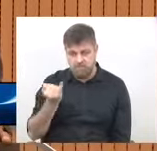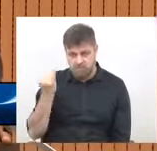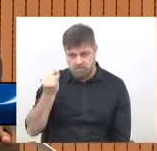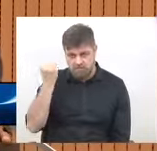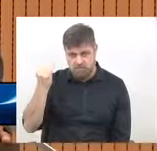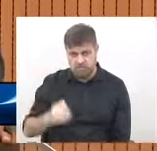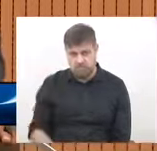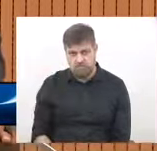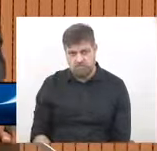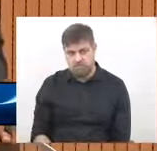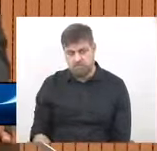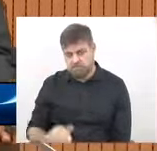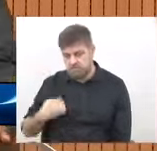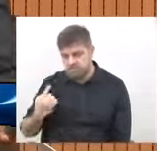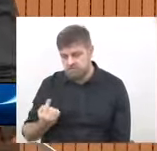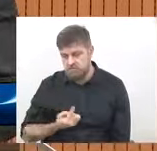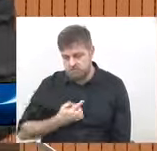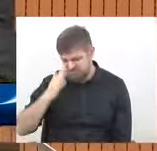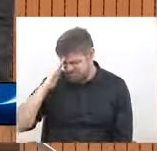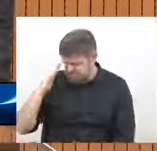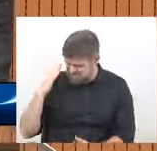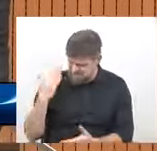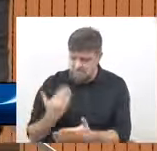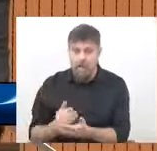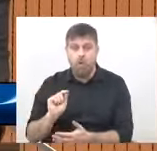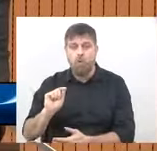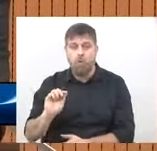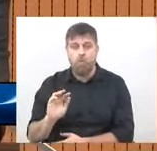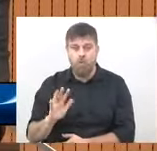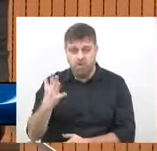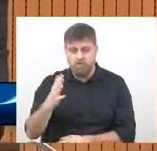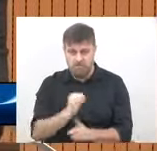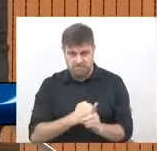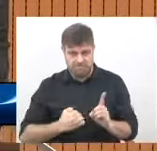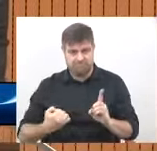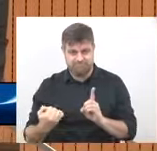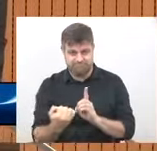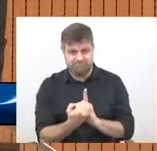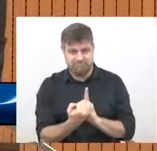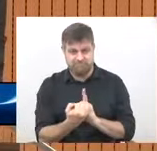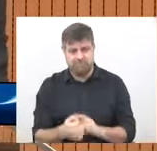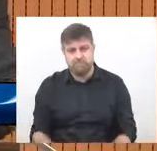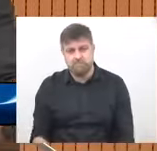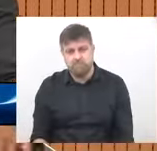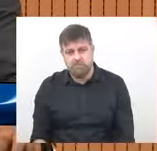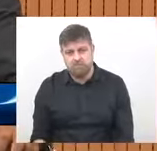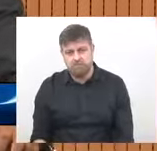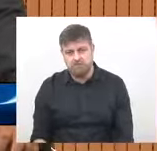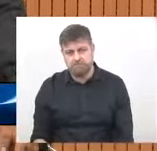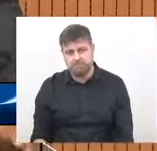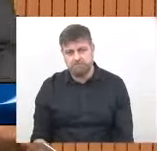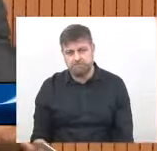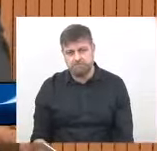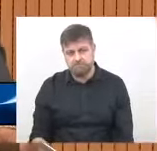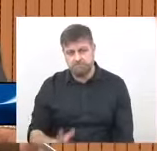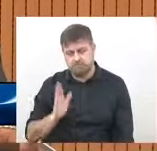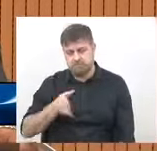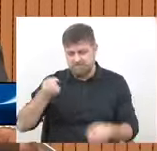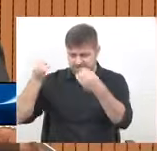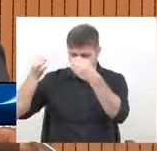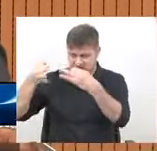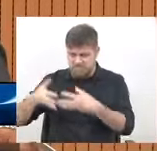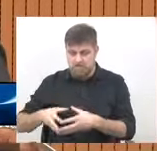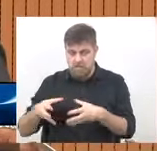gente ter essa convicção do que acontece na sociedade, né? Mas até onde eu tinha falado, a questão da